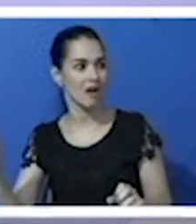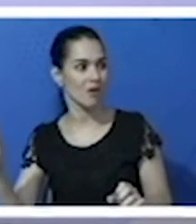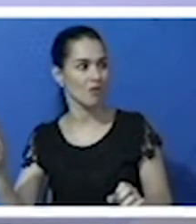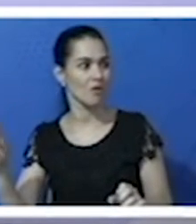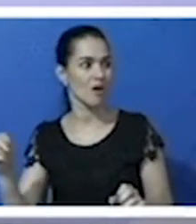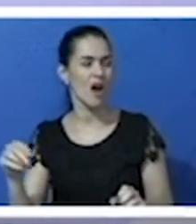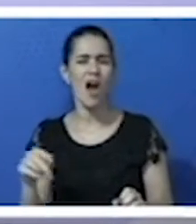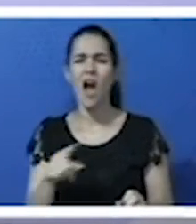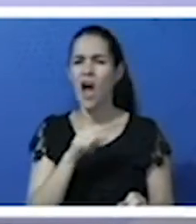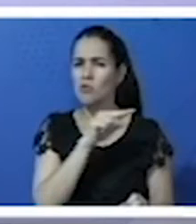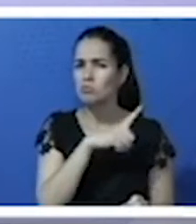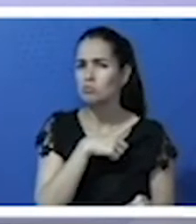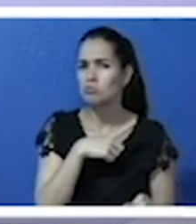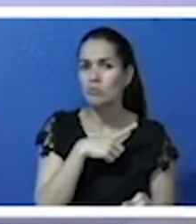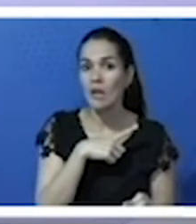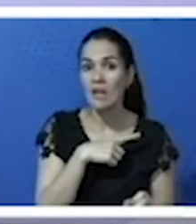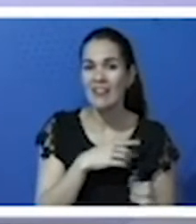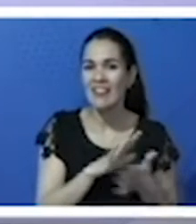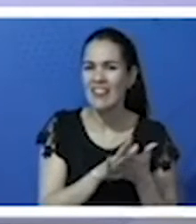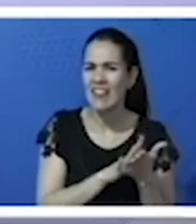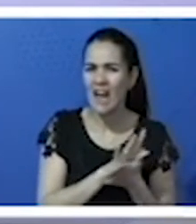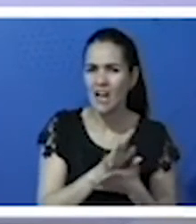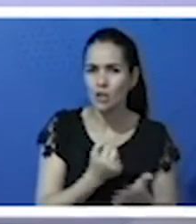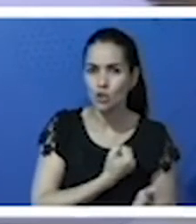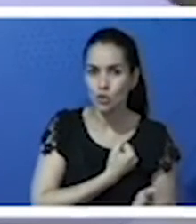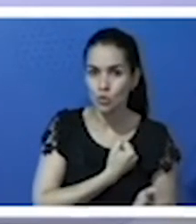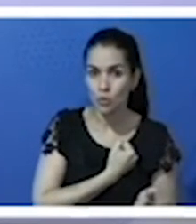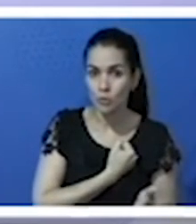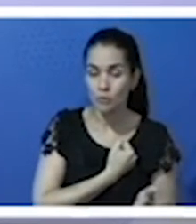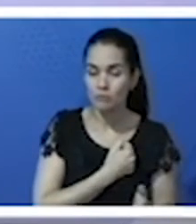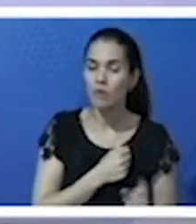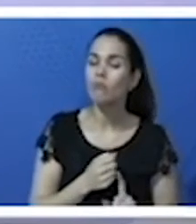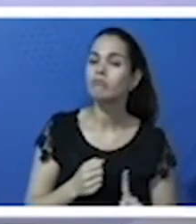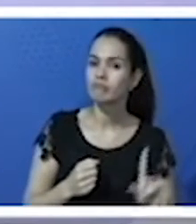tem nada antes do y ao quadrado é 1.